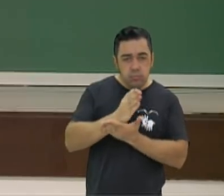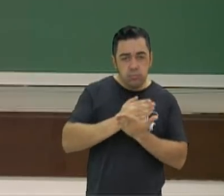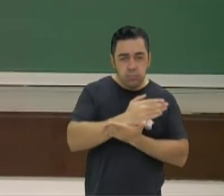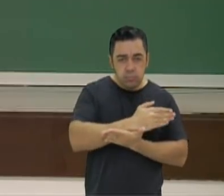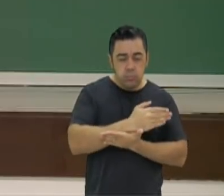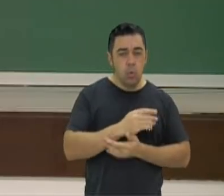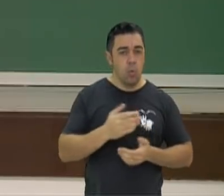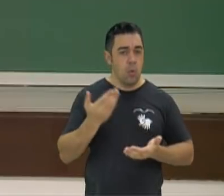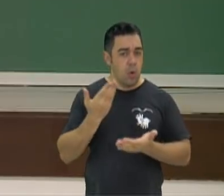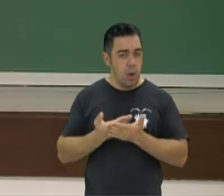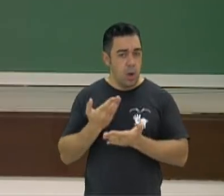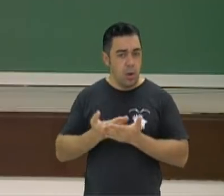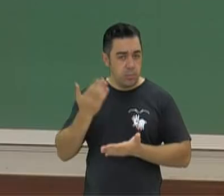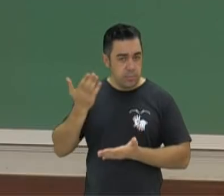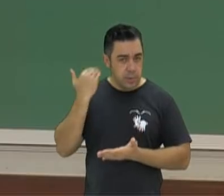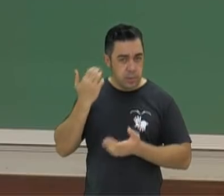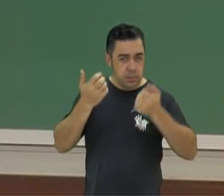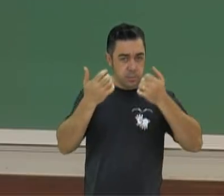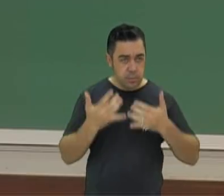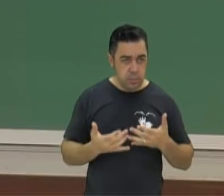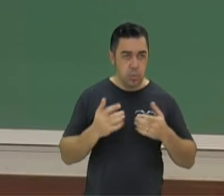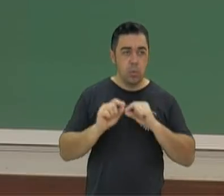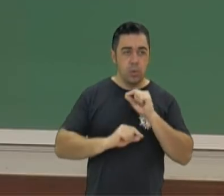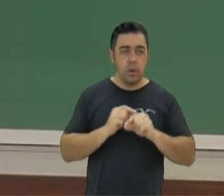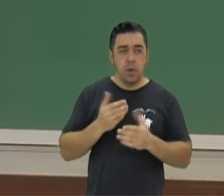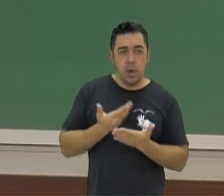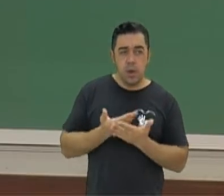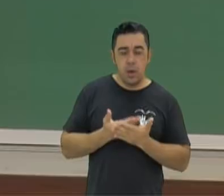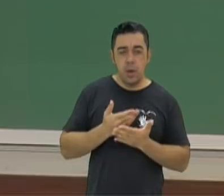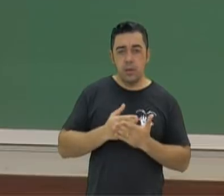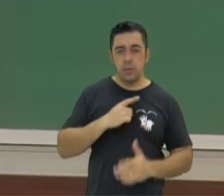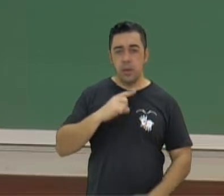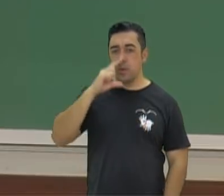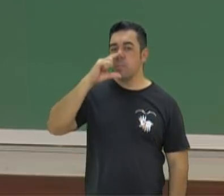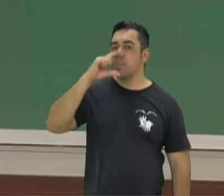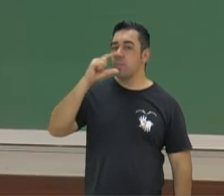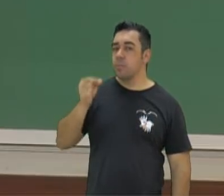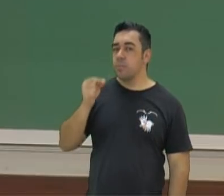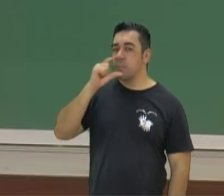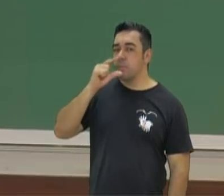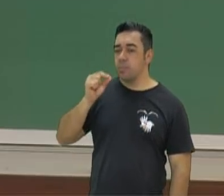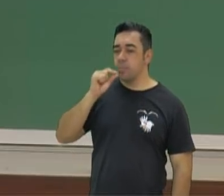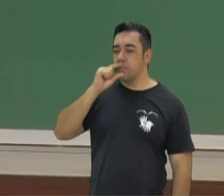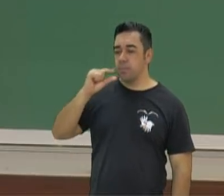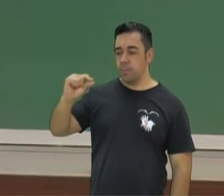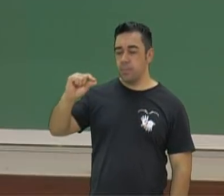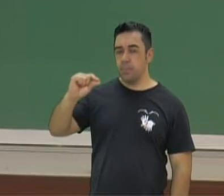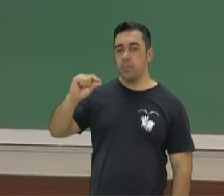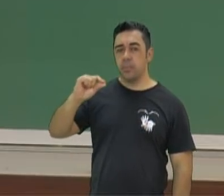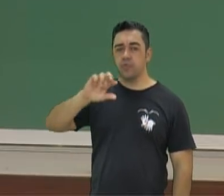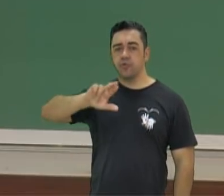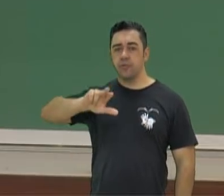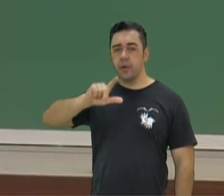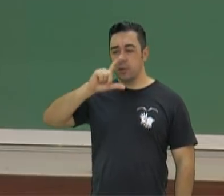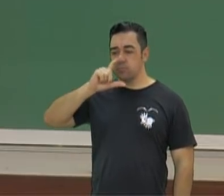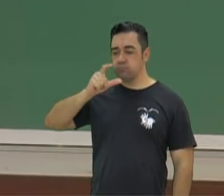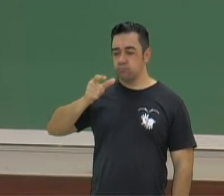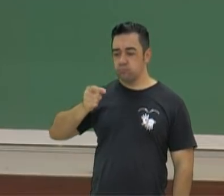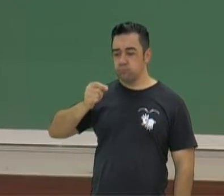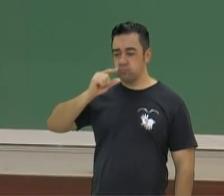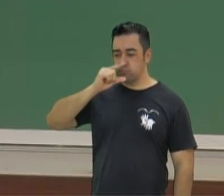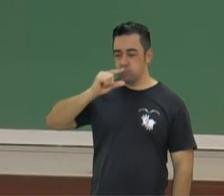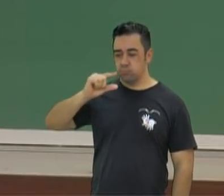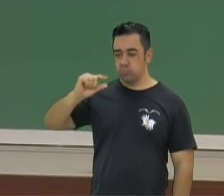gente falou na aula passada, nas aulas anteriores também, deu o exemplo lá do bico dos pássaros, né? Que eu vim aqui e falei com vocês. Então, a gente está vendo esse